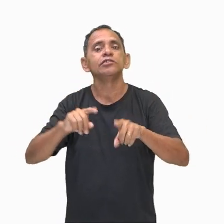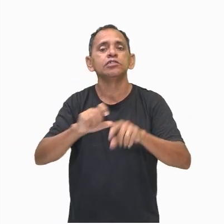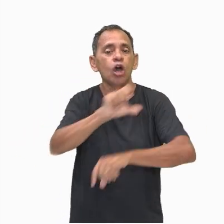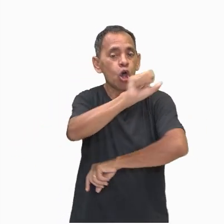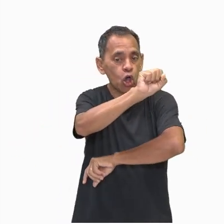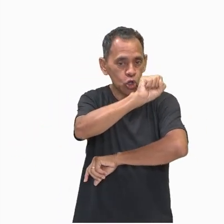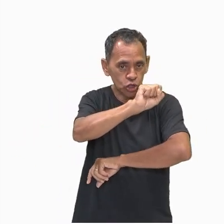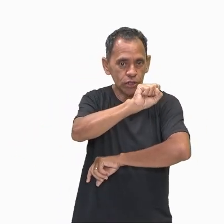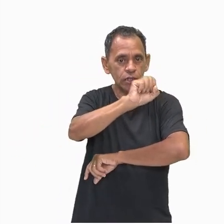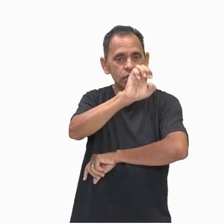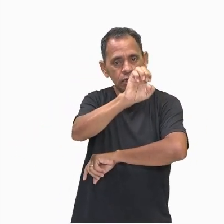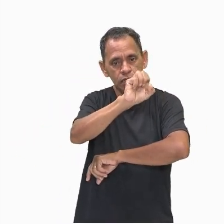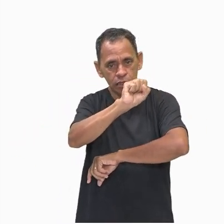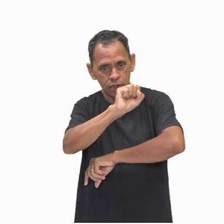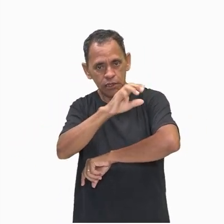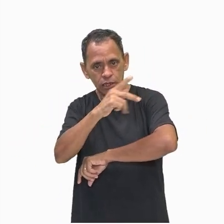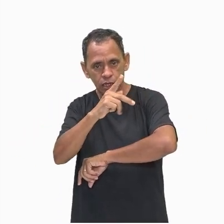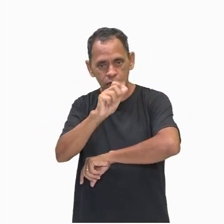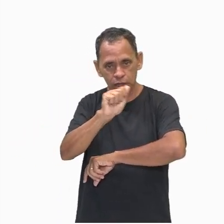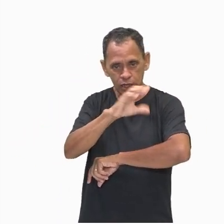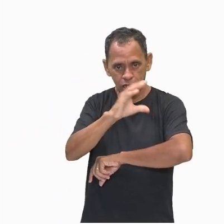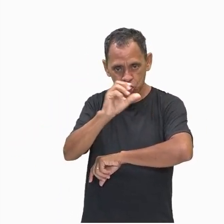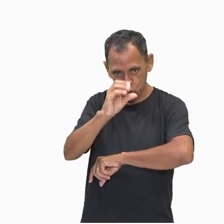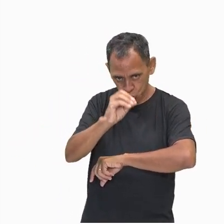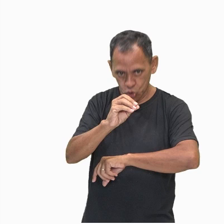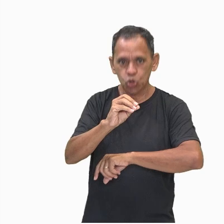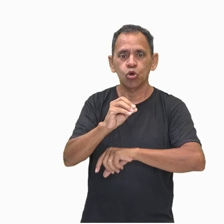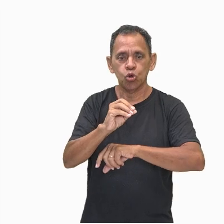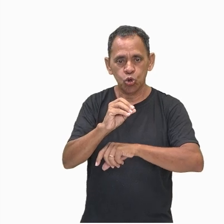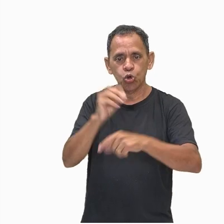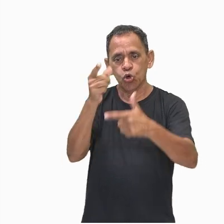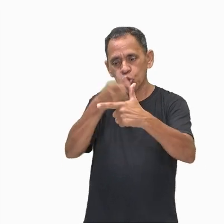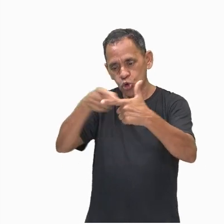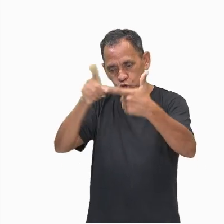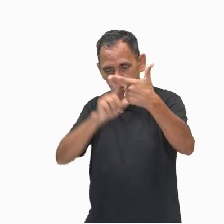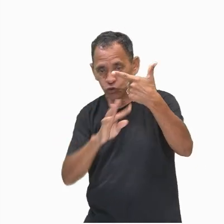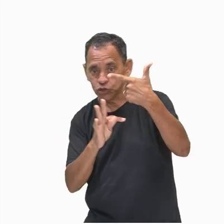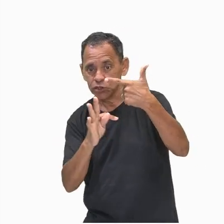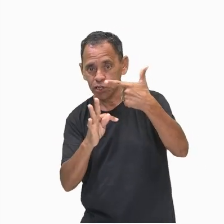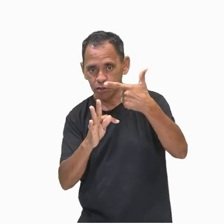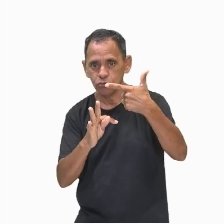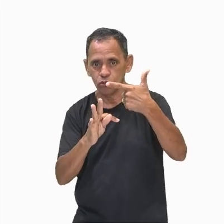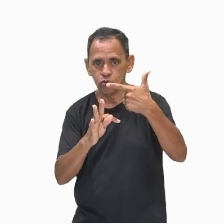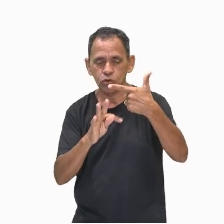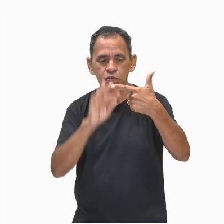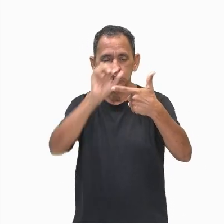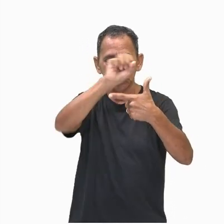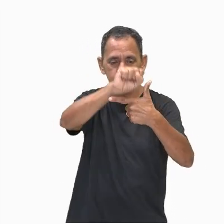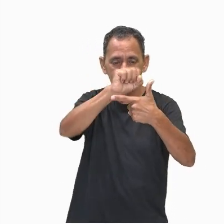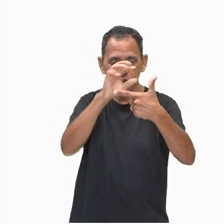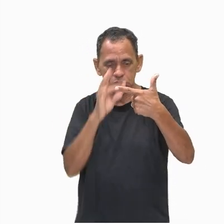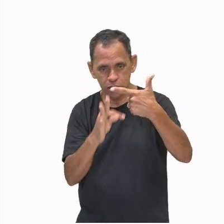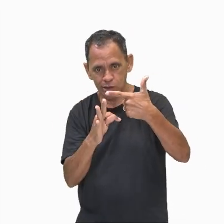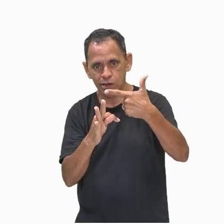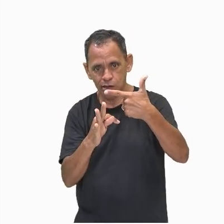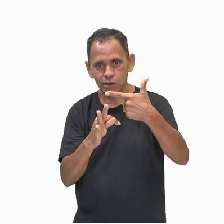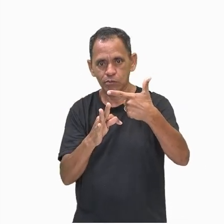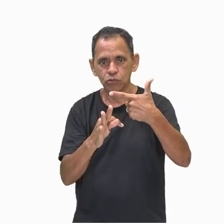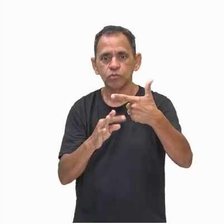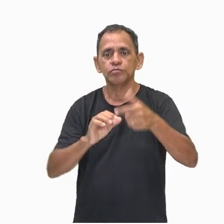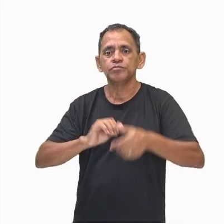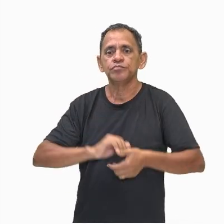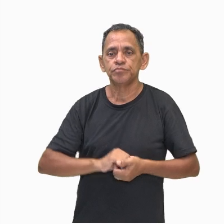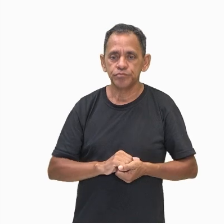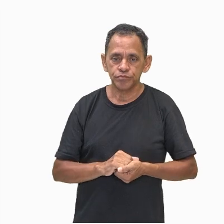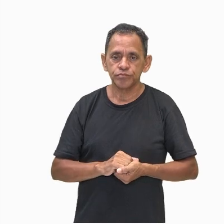relacionado com a variação do espaço dividido pela variação do tempo a variação do espaço ou também